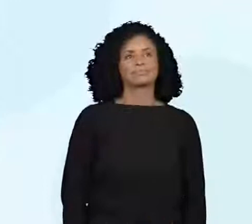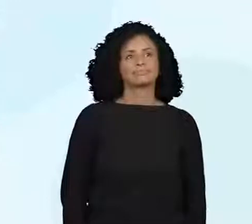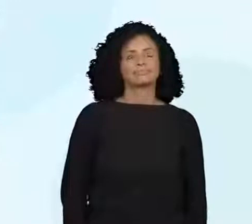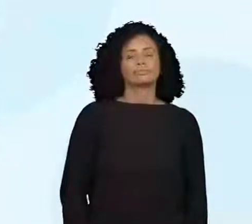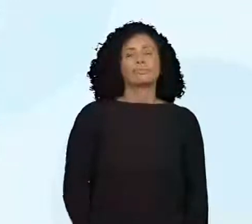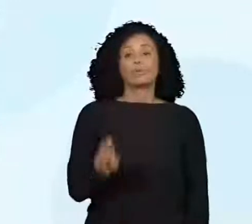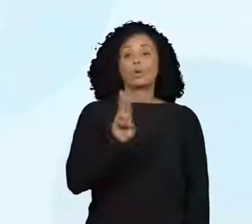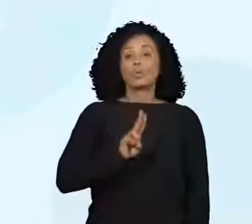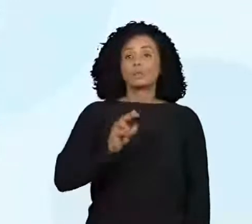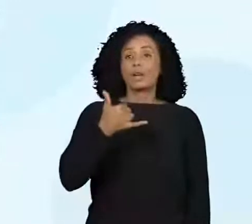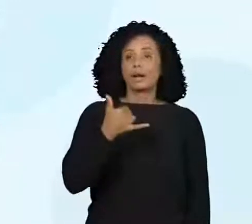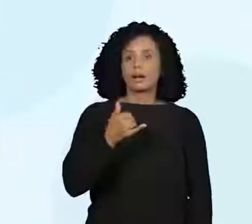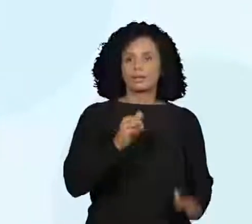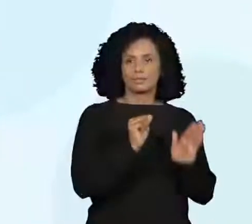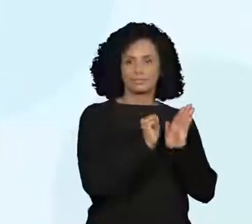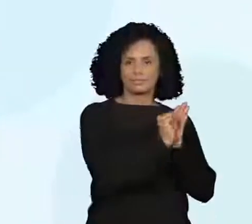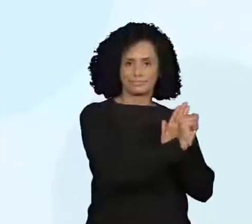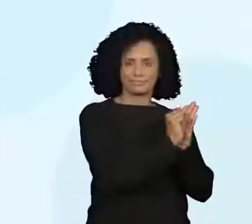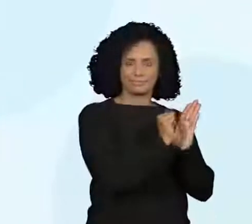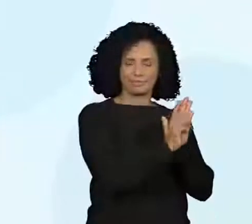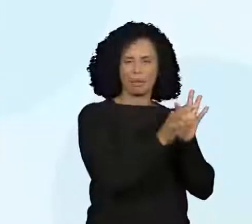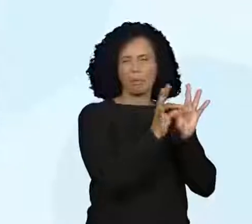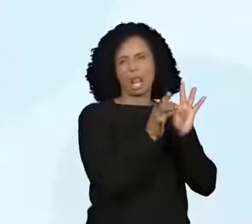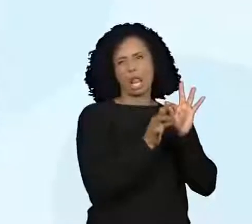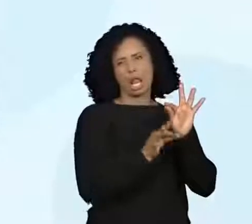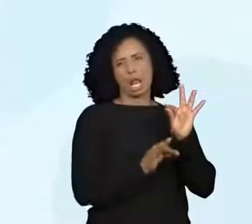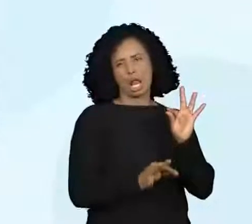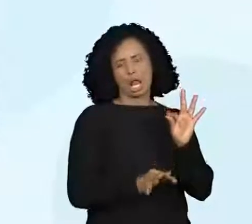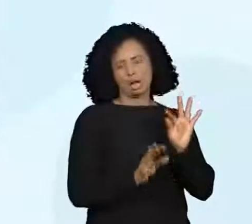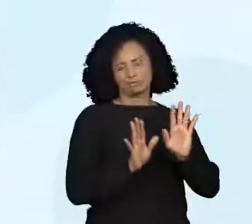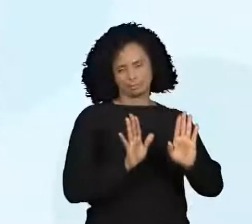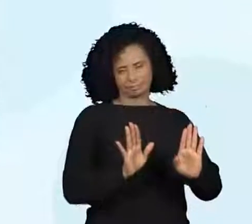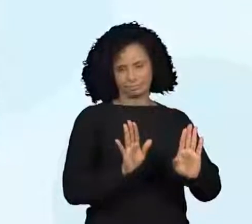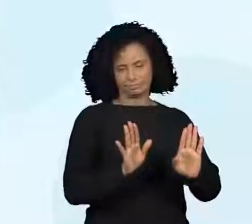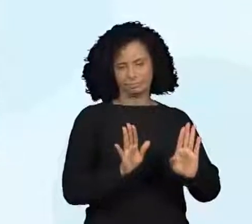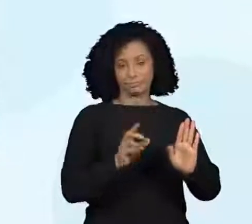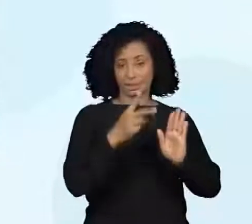porque é um texto um pouco mais longo para a gente fazer juntinhos, tá bom, pessoal?